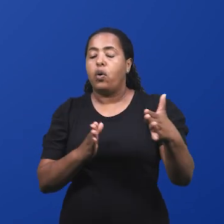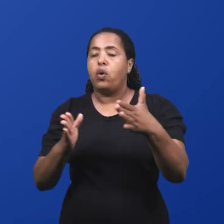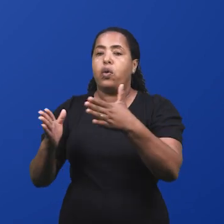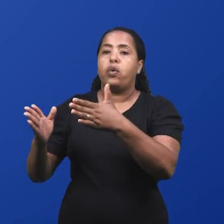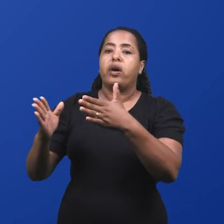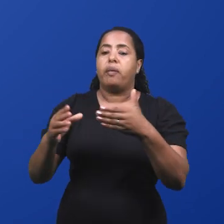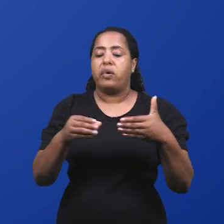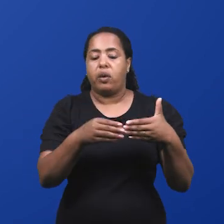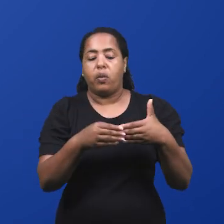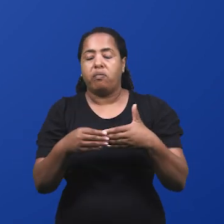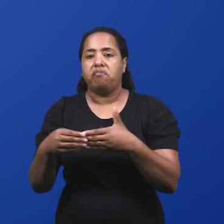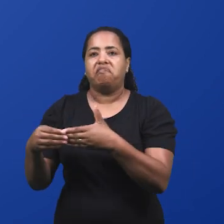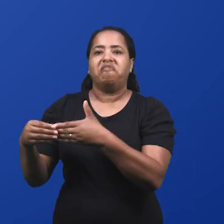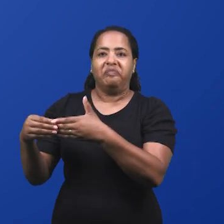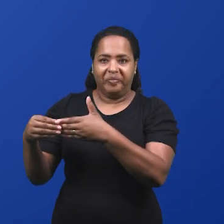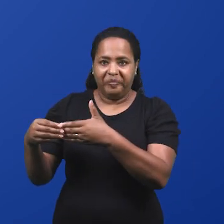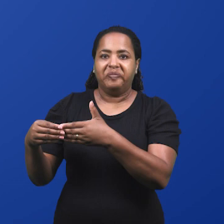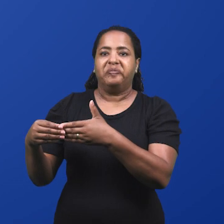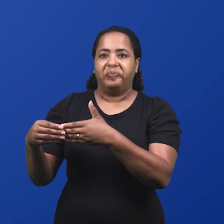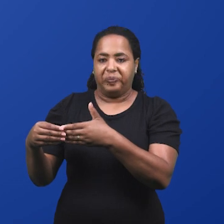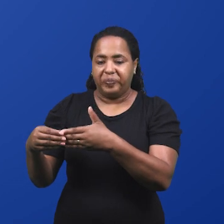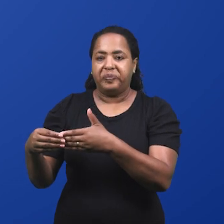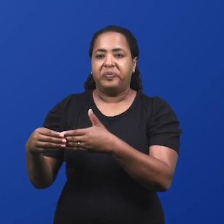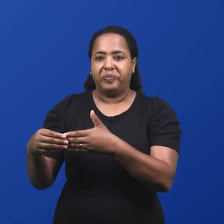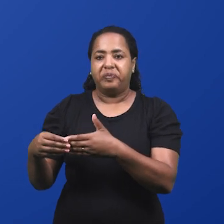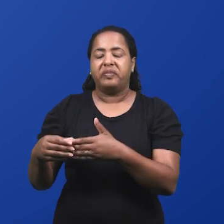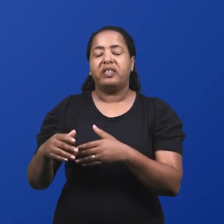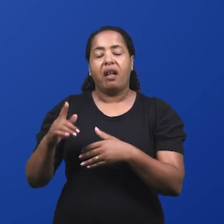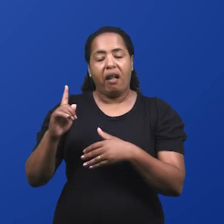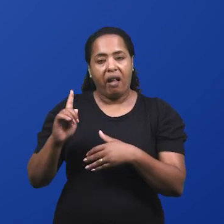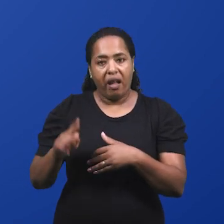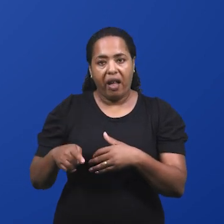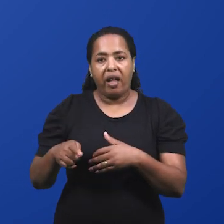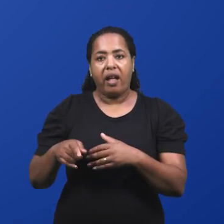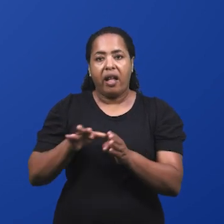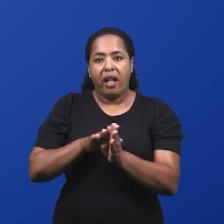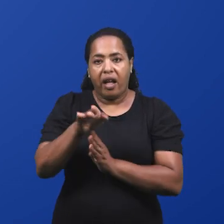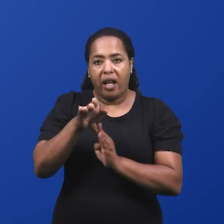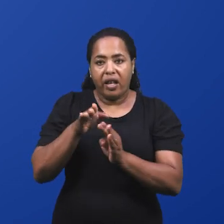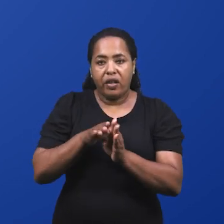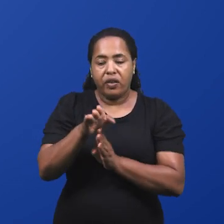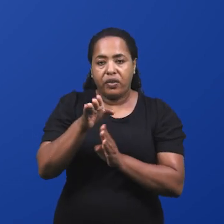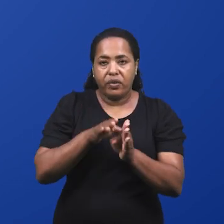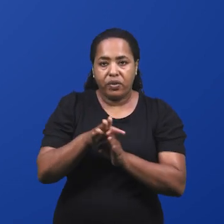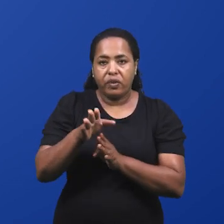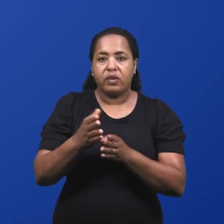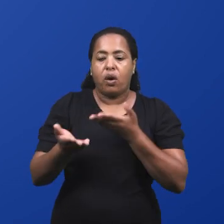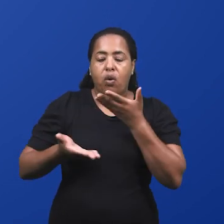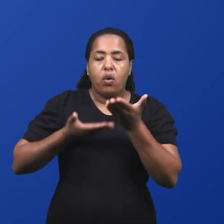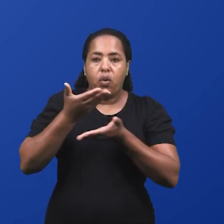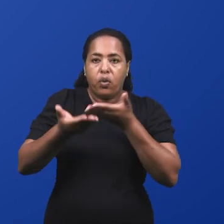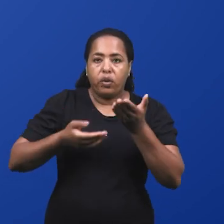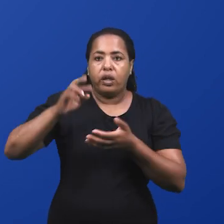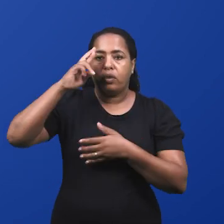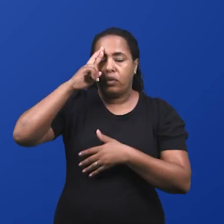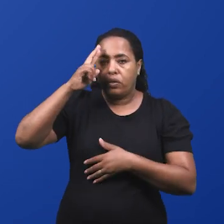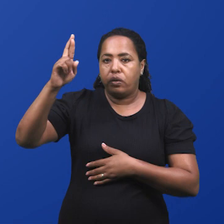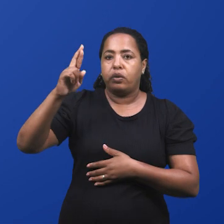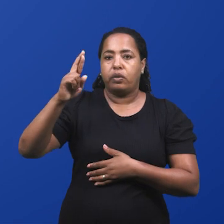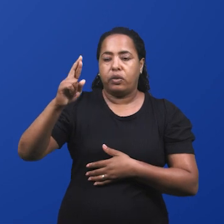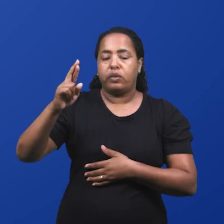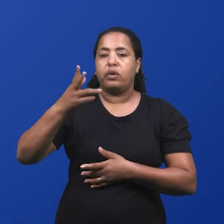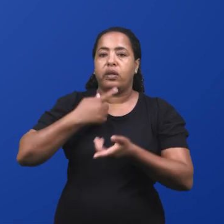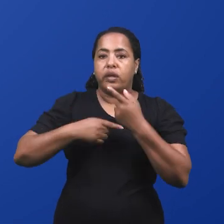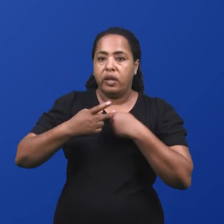te conduzirás. Então, esses são as recomendações e o cuidado ao qual o Senhor quer